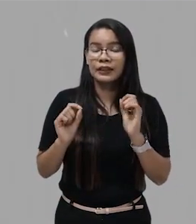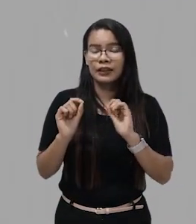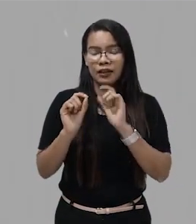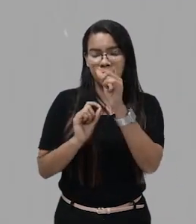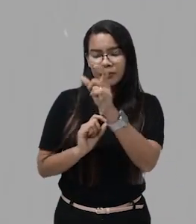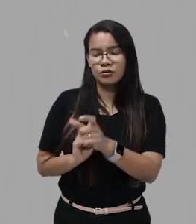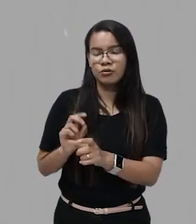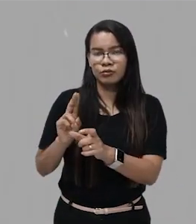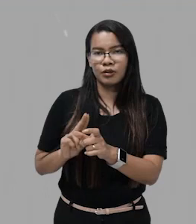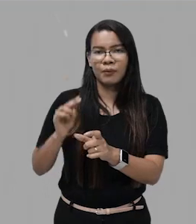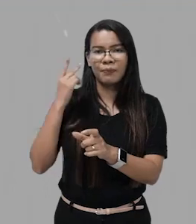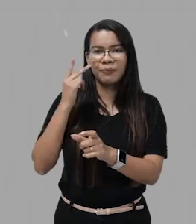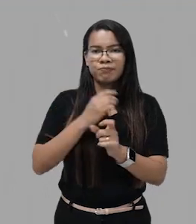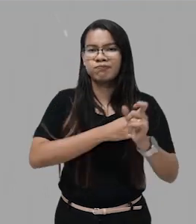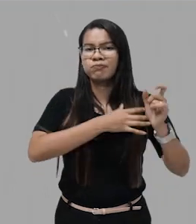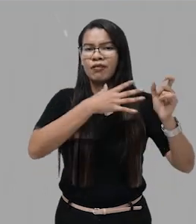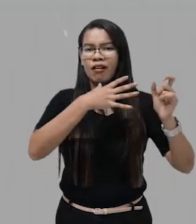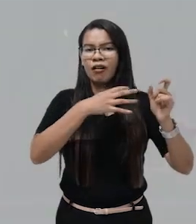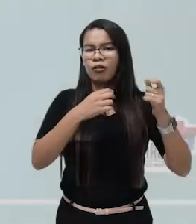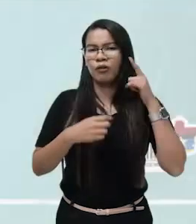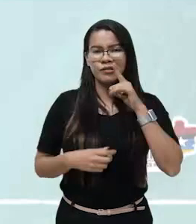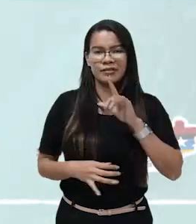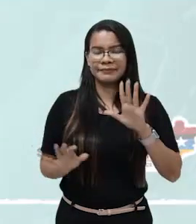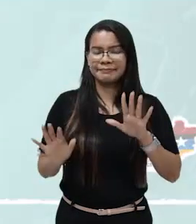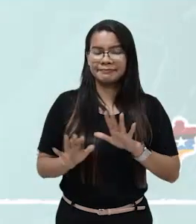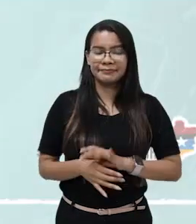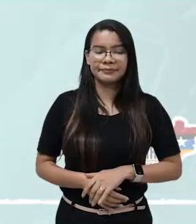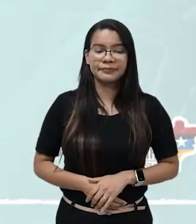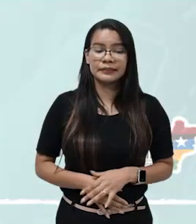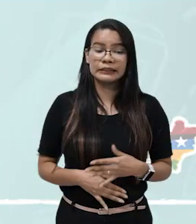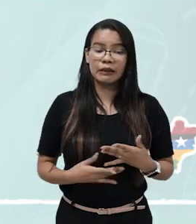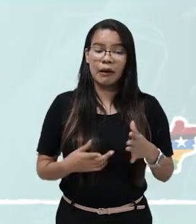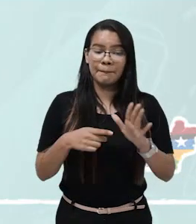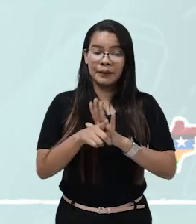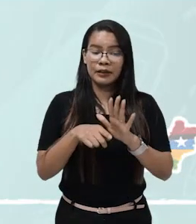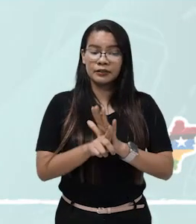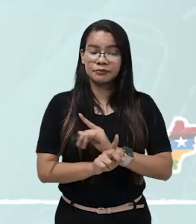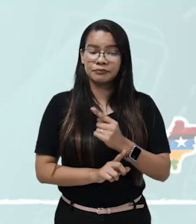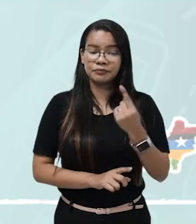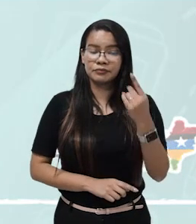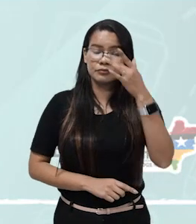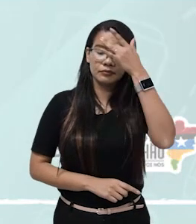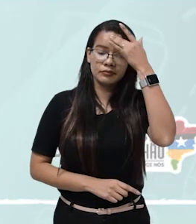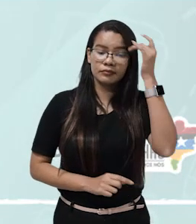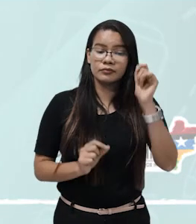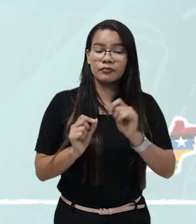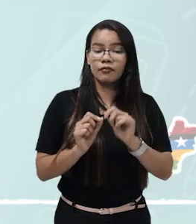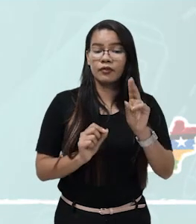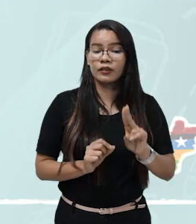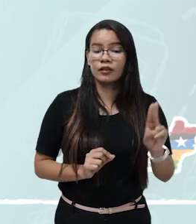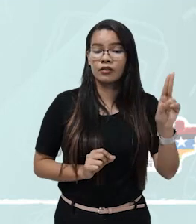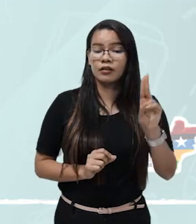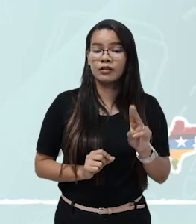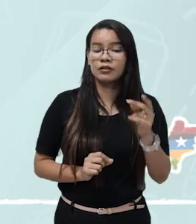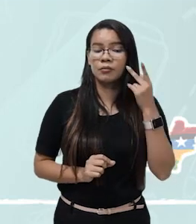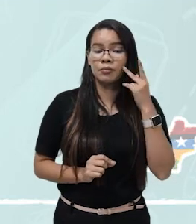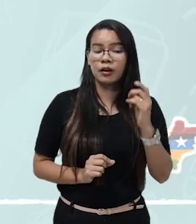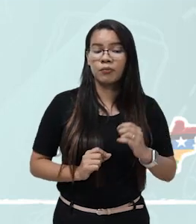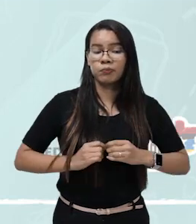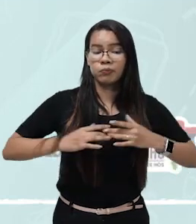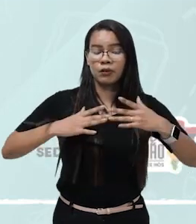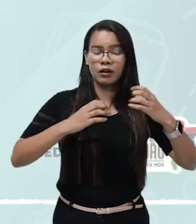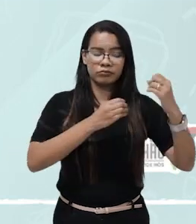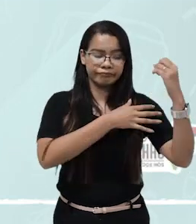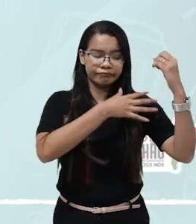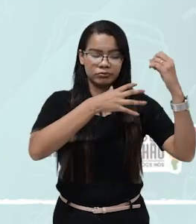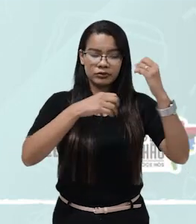muscular. Questão: algumas pessoas fazem uso dos esteroides anabolizantes para aumentar o tamanho